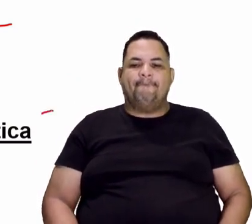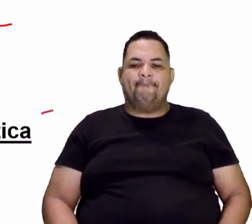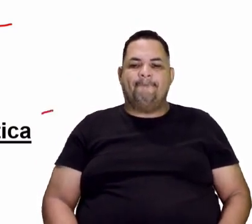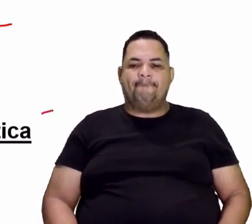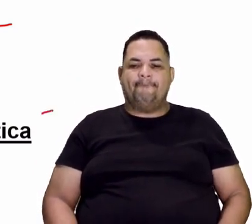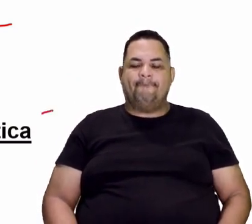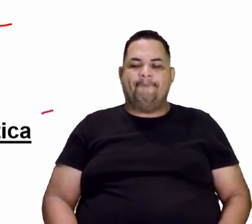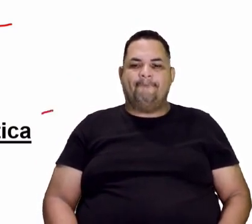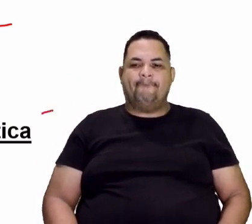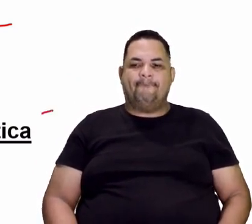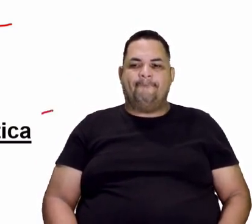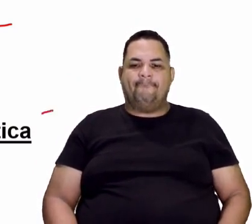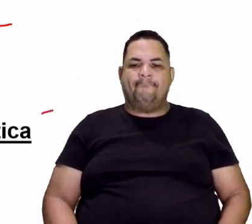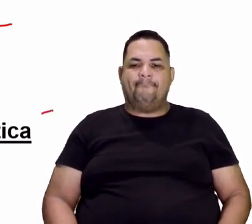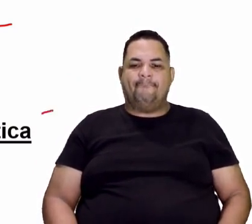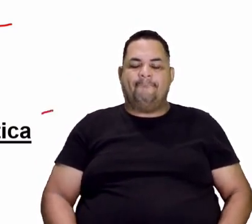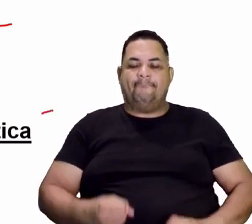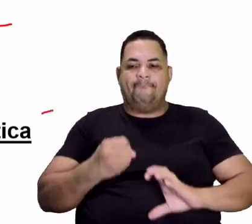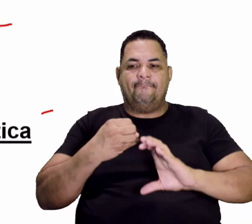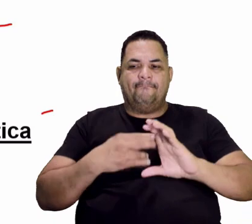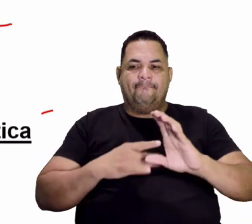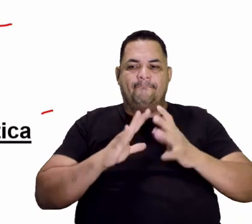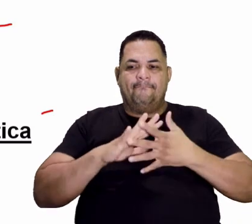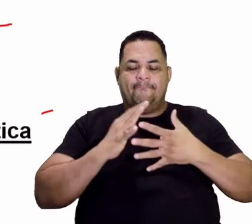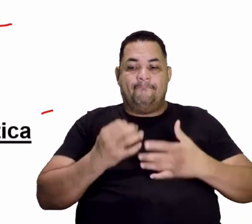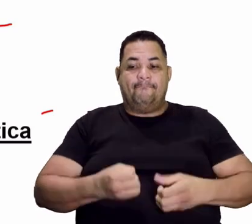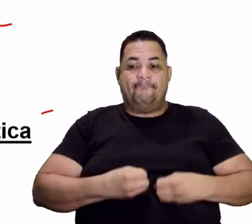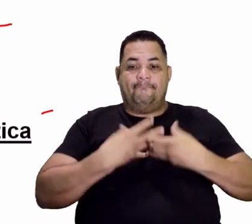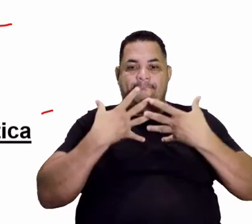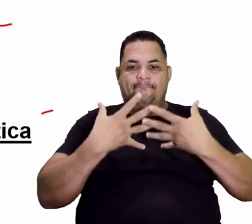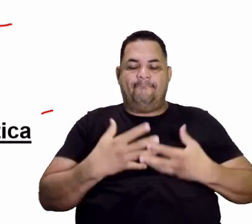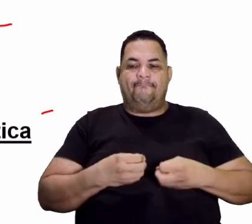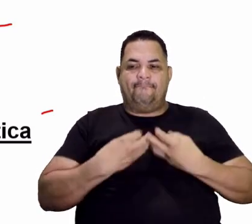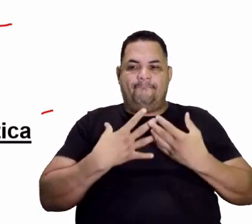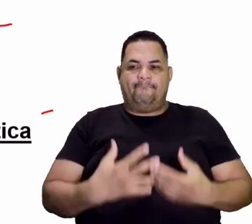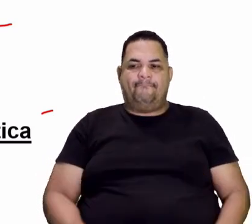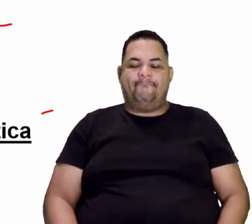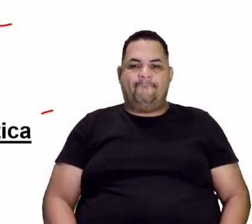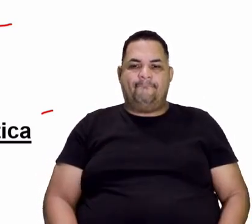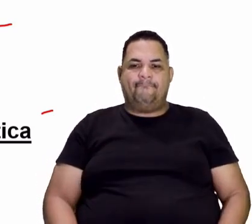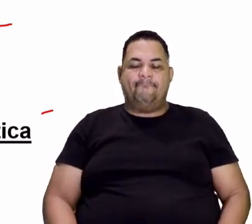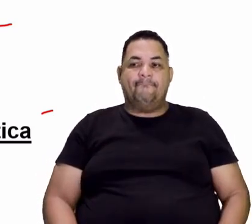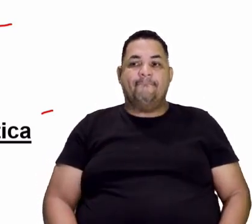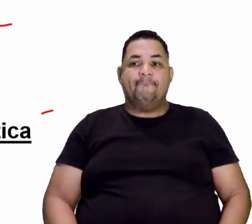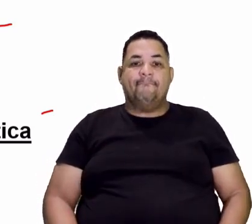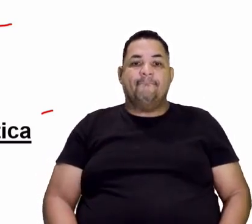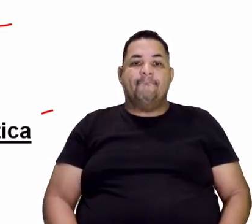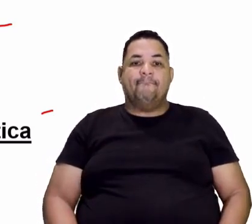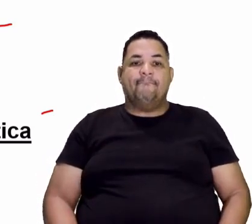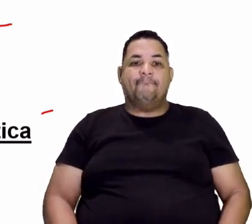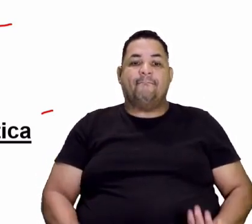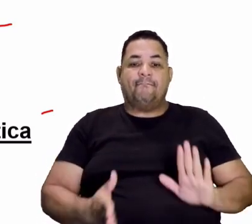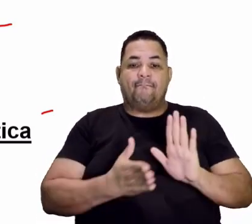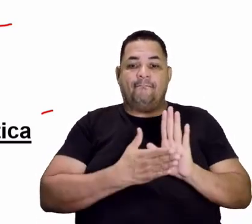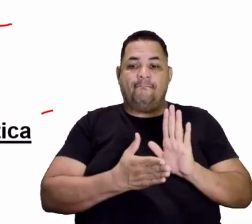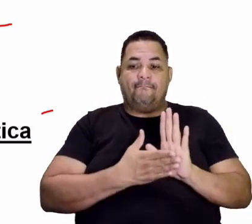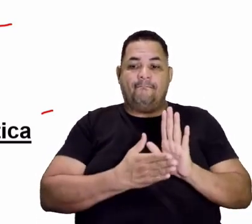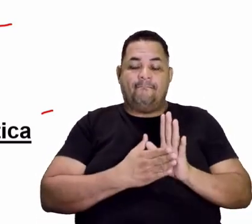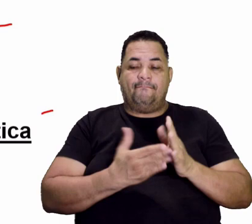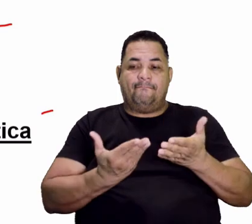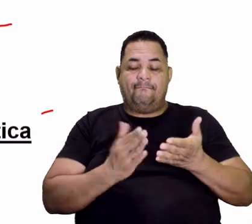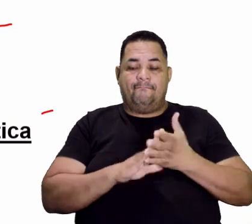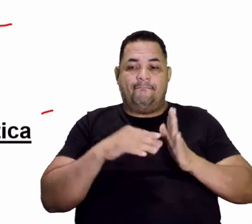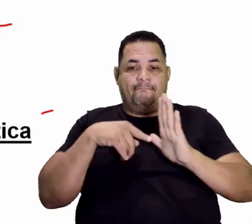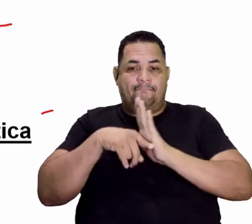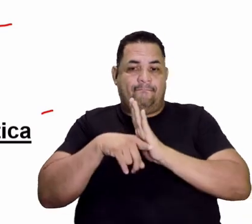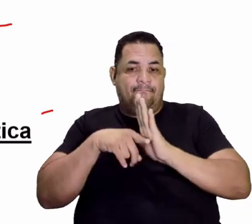função metalinguística e função poética. Então tá aí, ele propôs isso, né, para